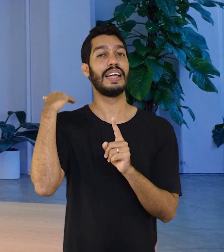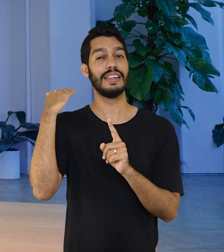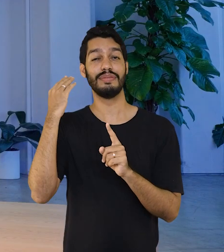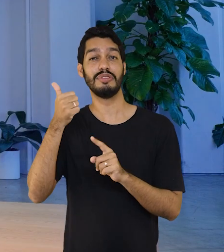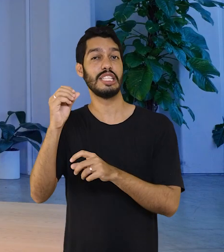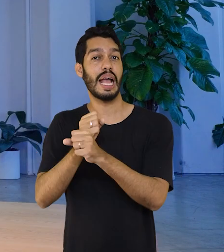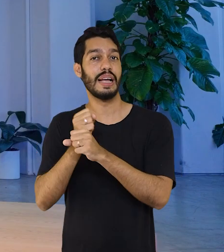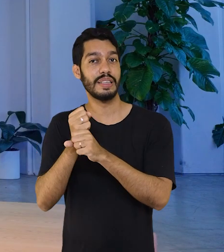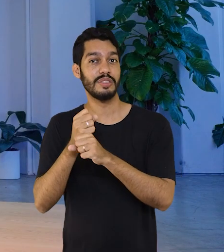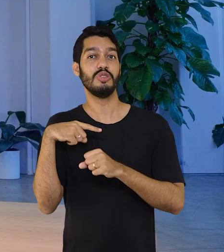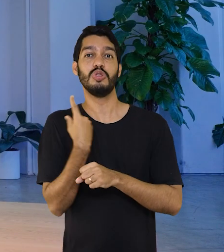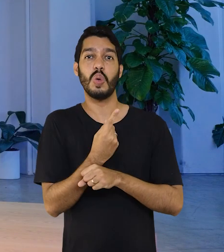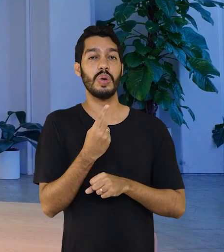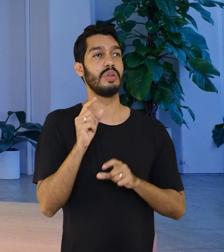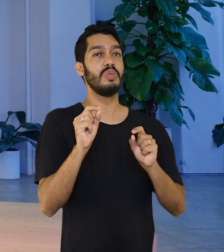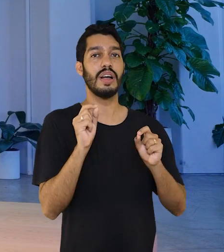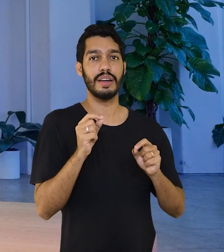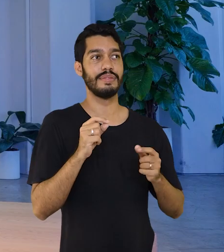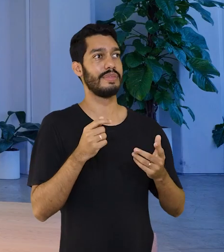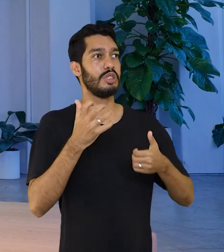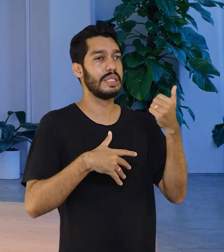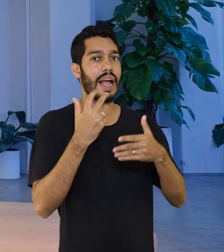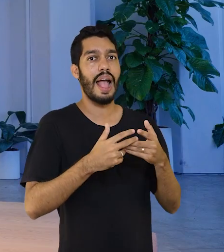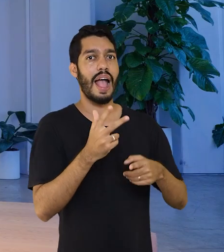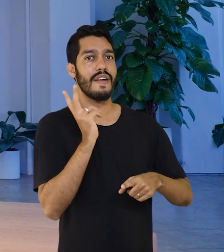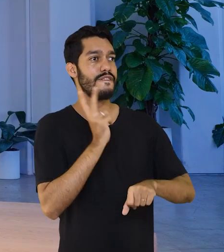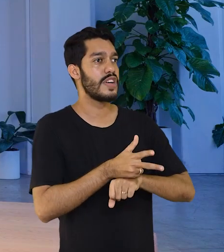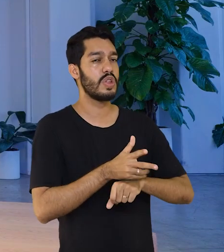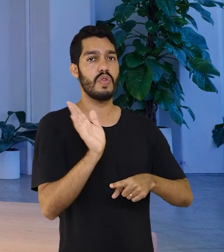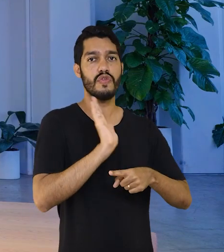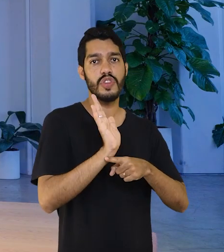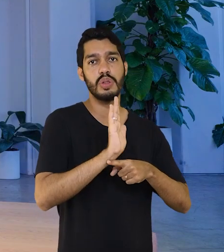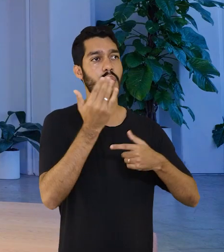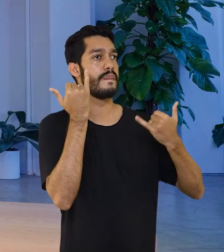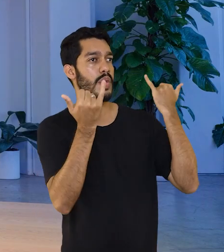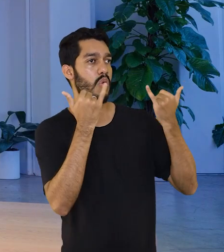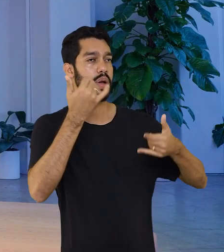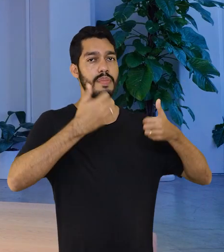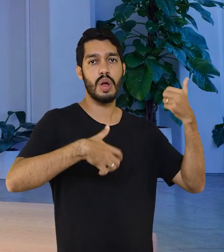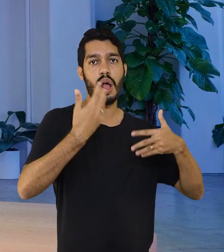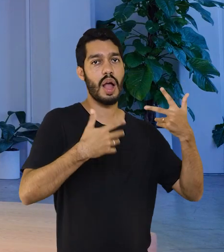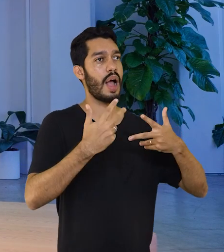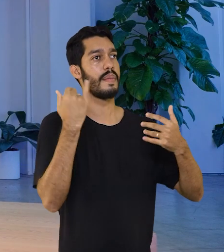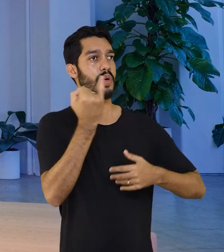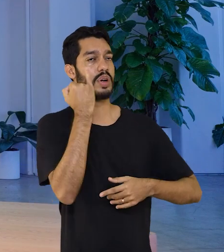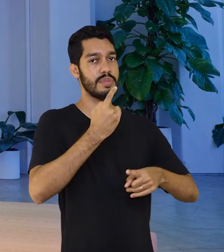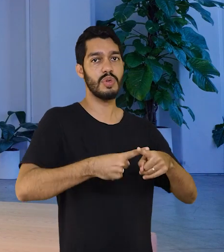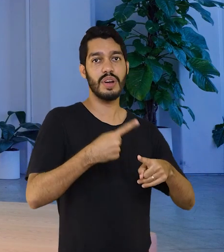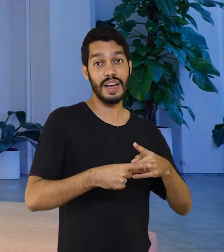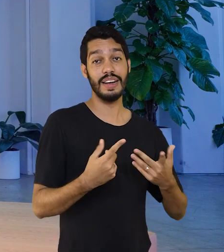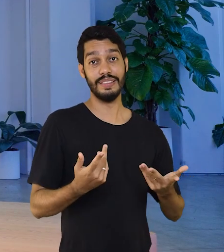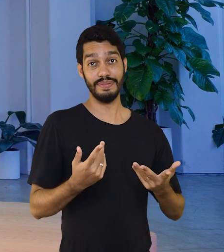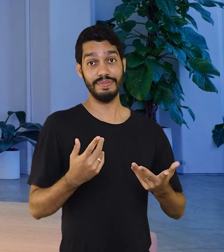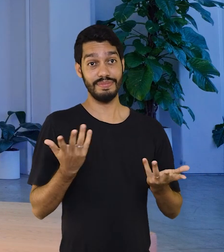tinha que explicar, não, que o mundo vai ser video first. Aí você tinha que explicar um tempão por que vídeo era importante. Depois você tinha que falar,